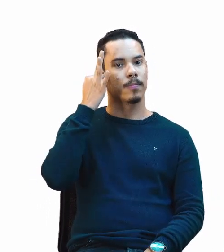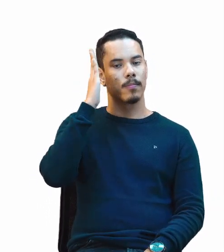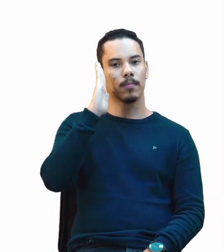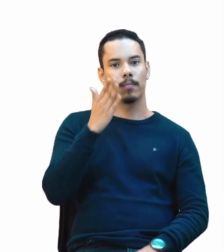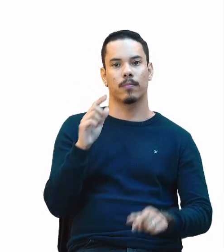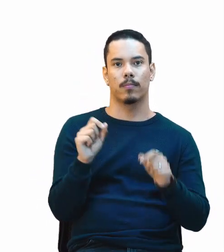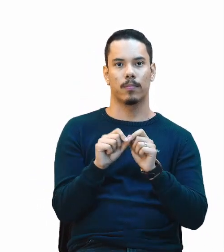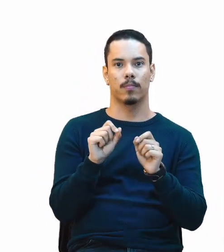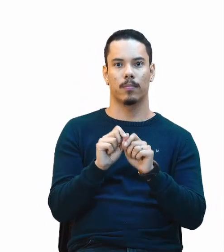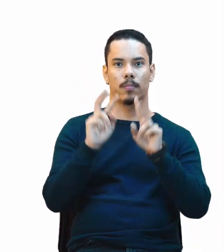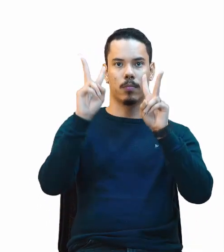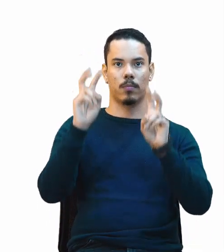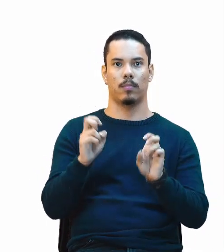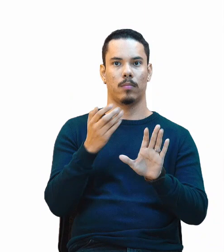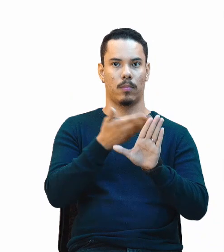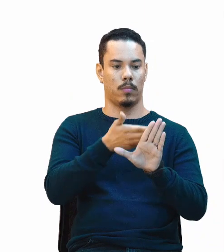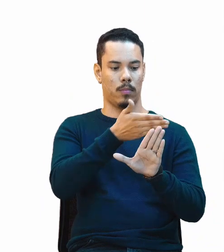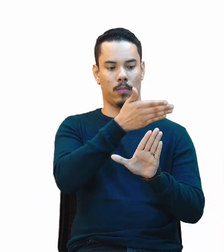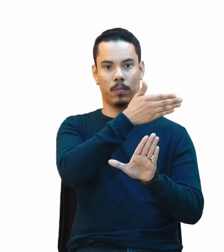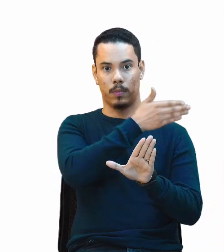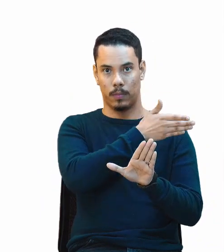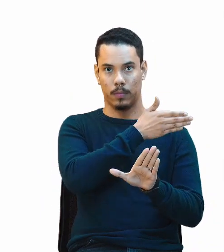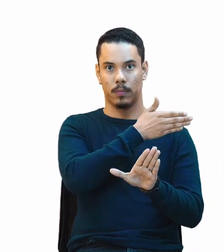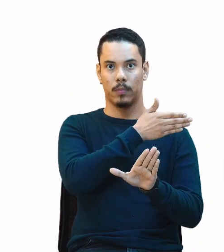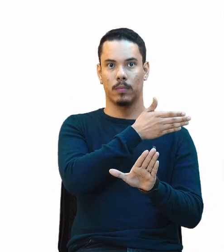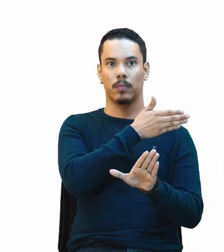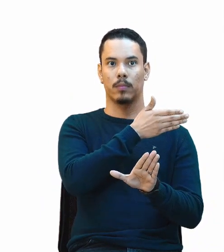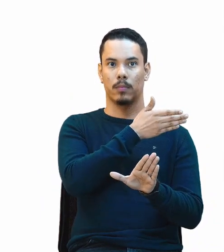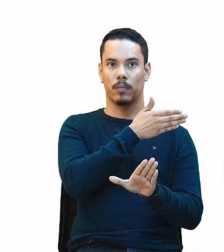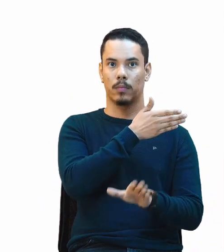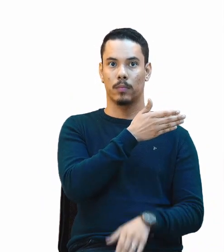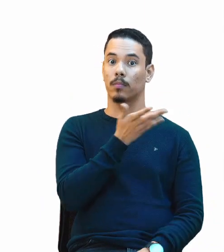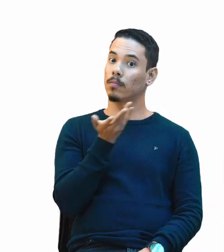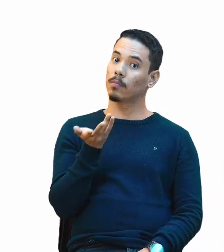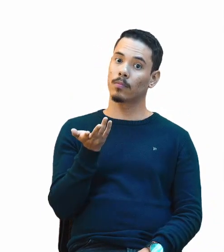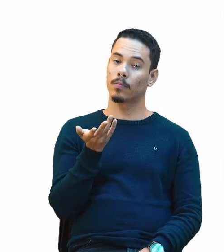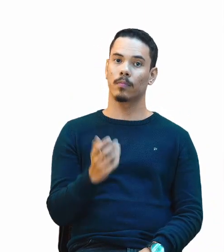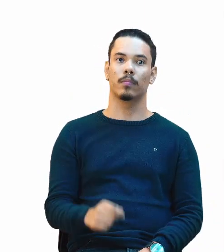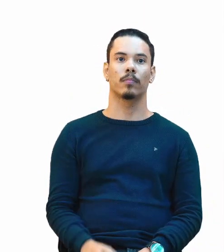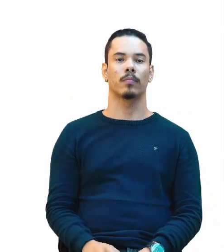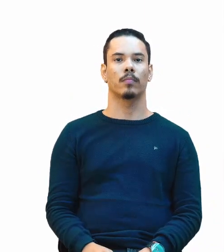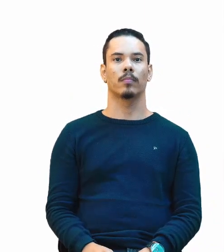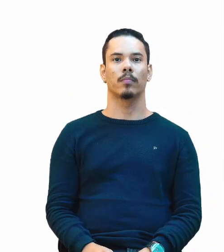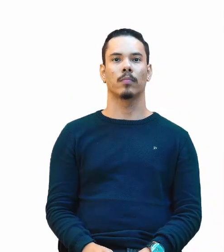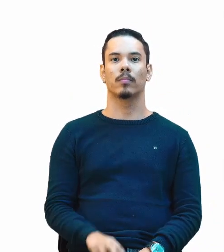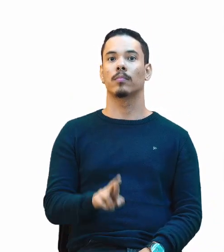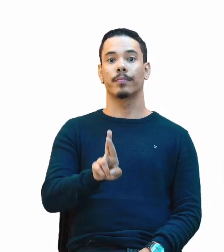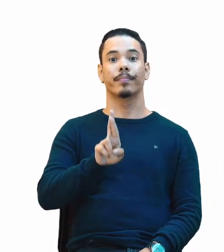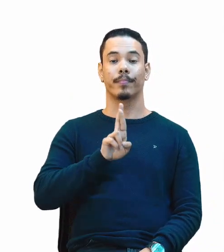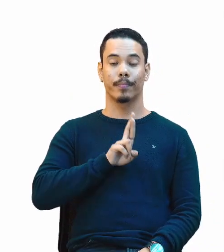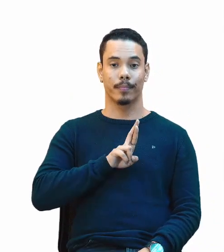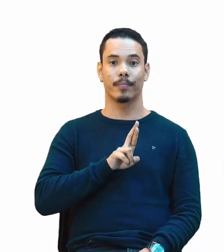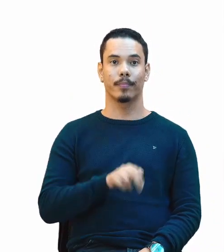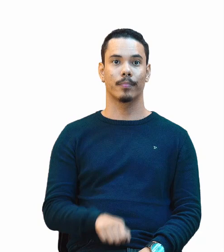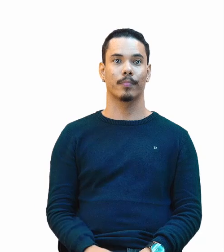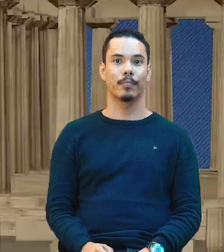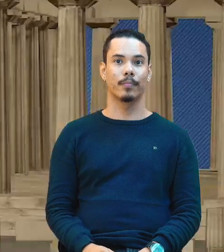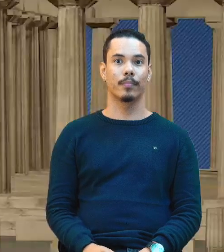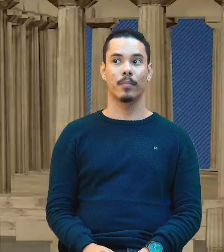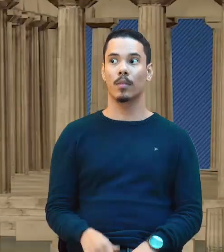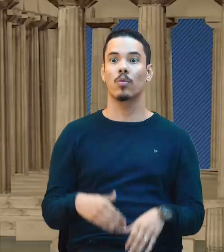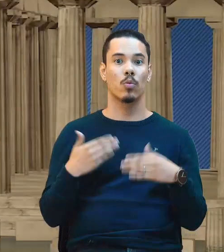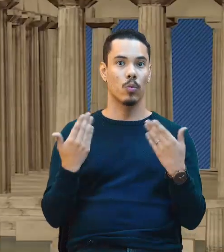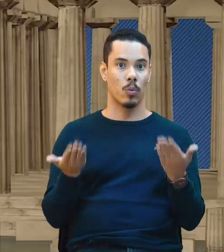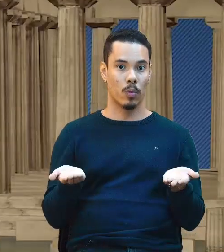passado? Aqui tem duas, né? Vamos lá. Respondam para mim. Quais, vem aqui